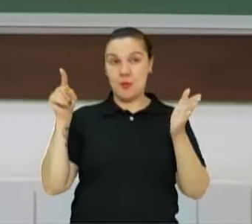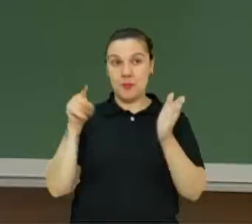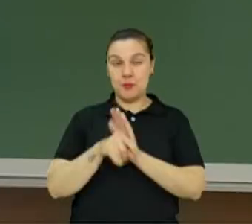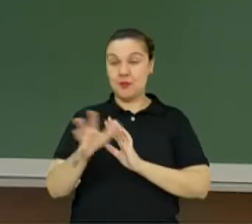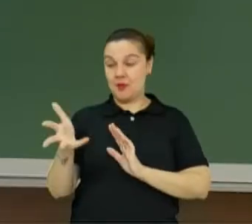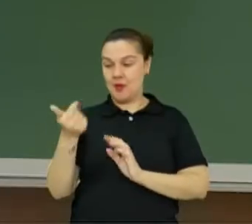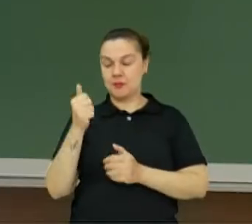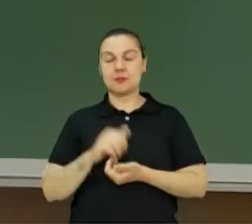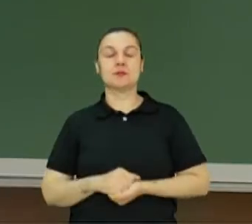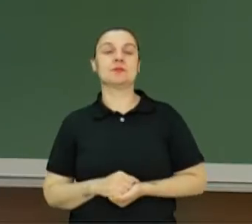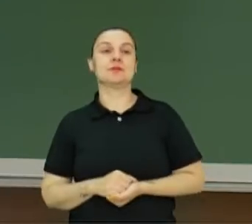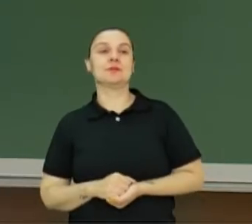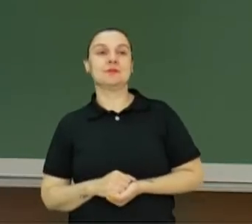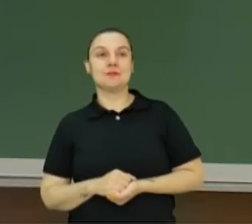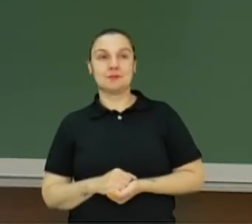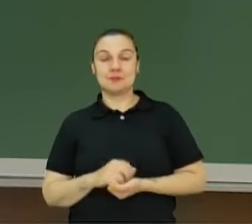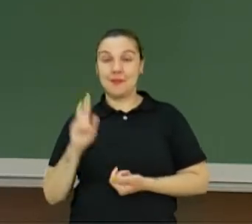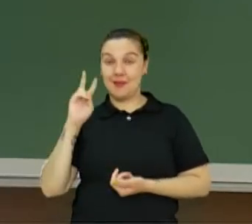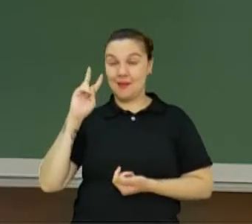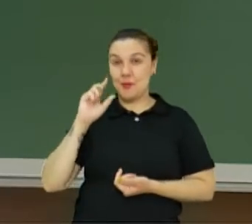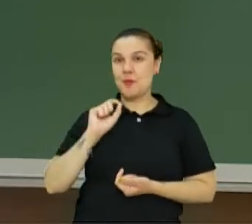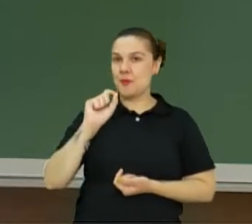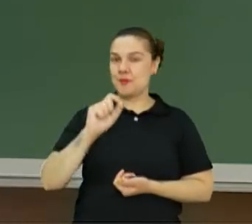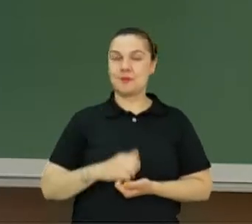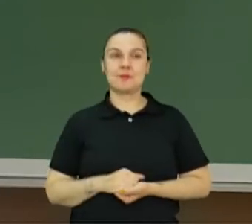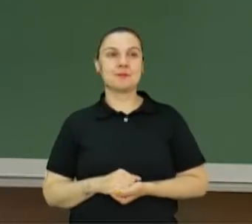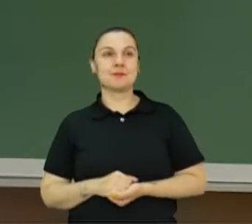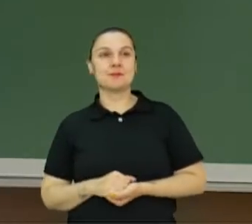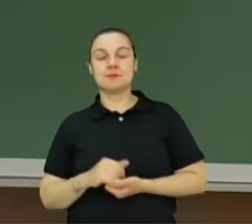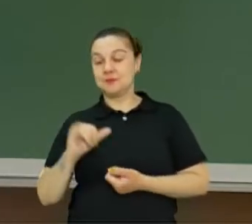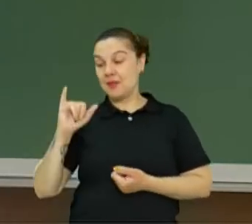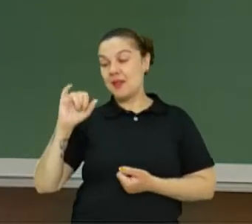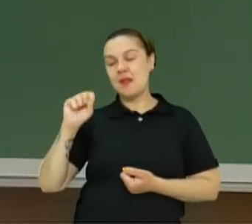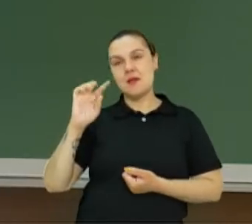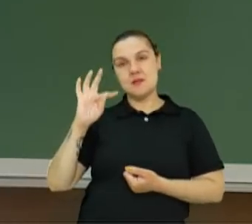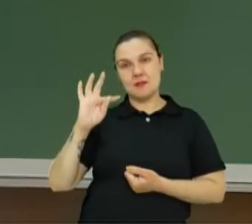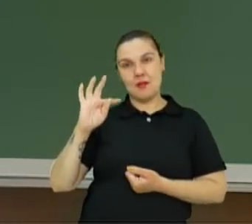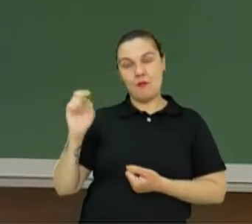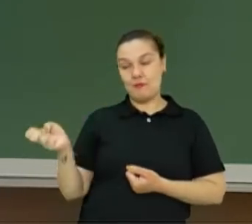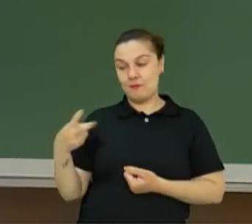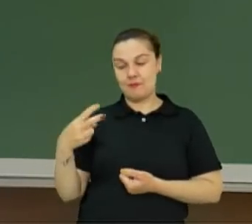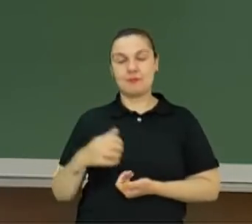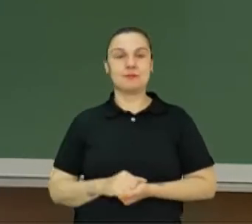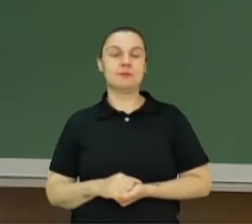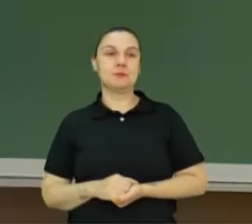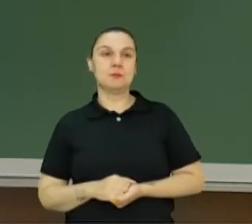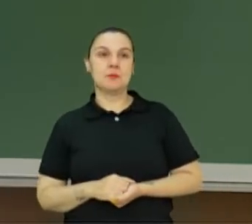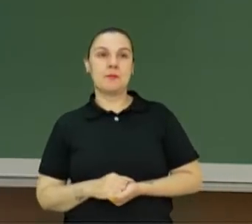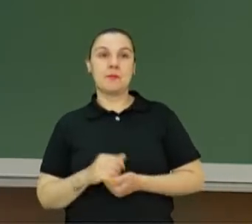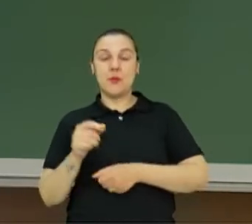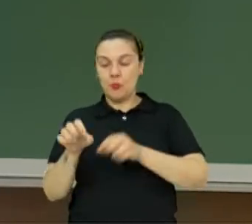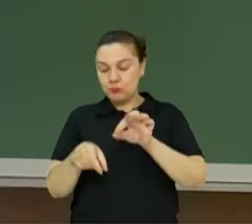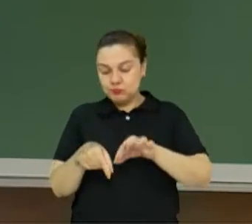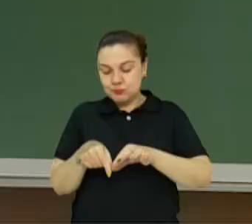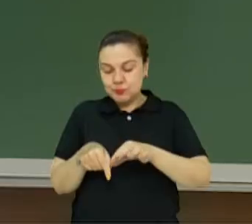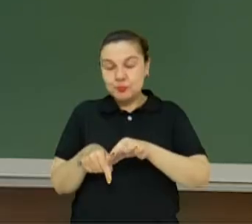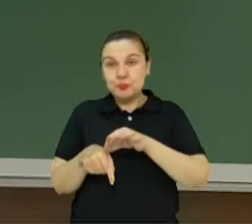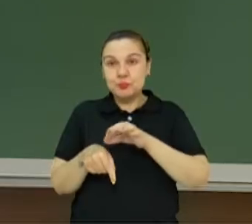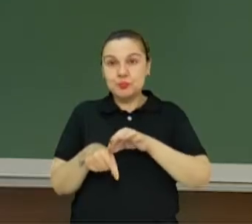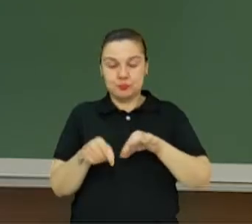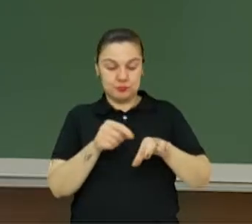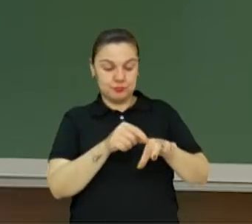Mais um quiz ainda, né, revisão da aula passada. IST viral, onde bolhas surgem